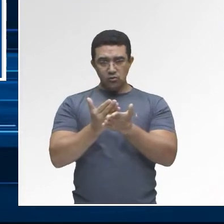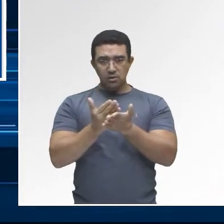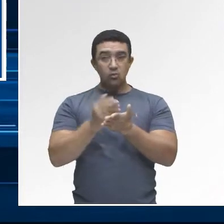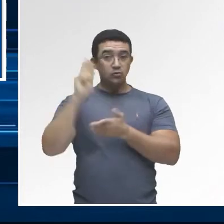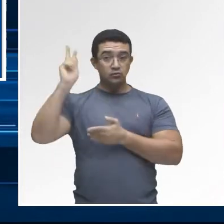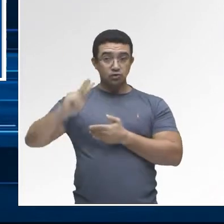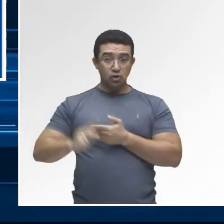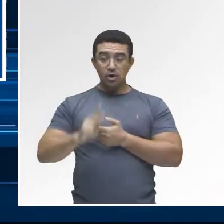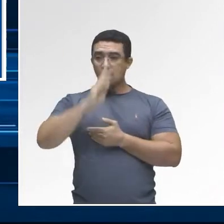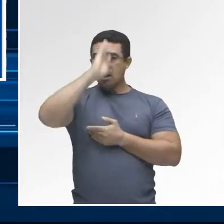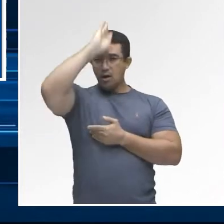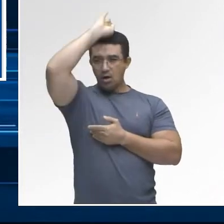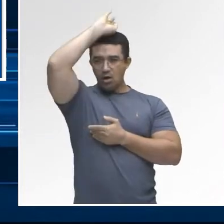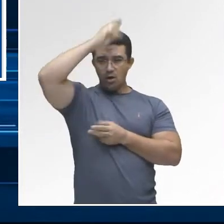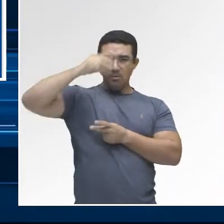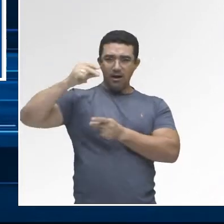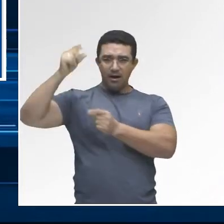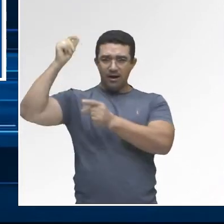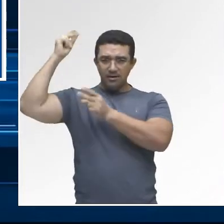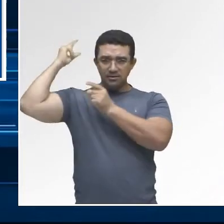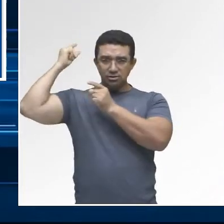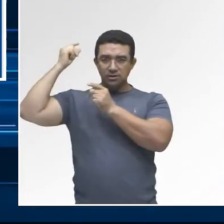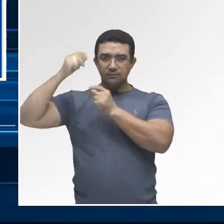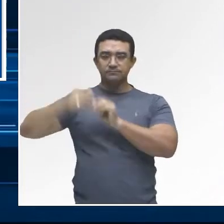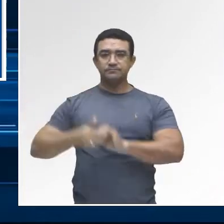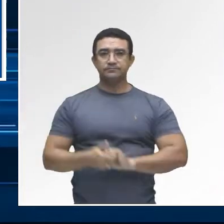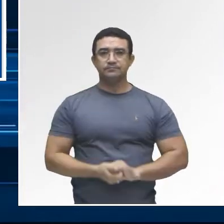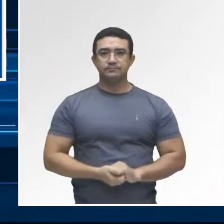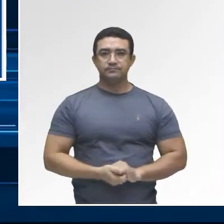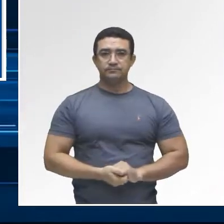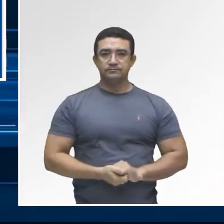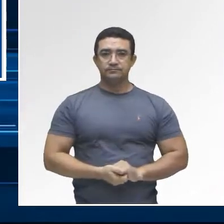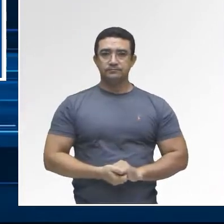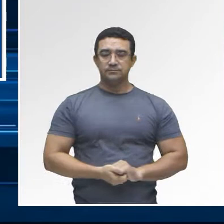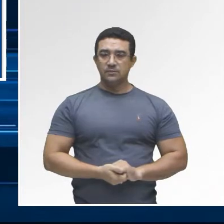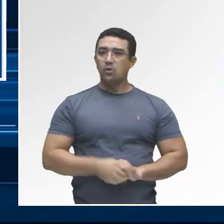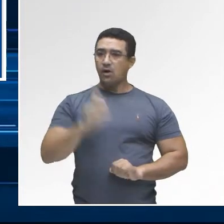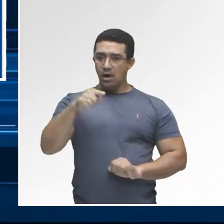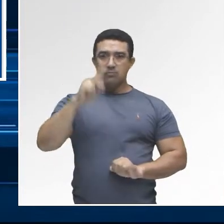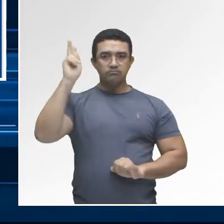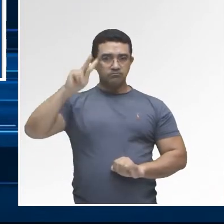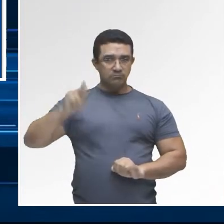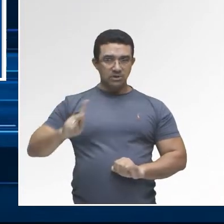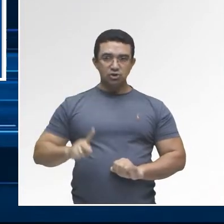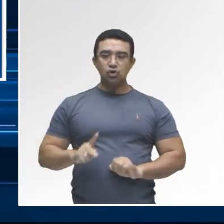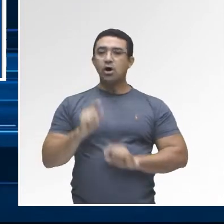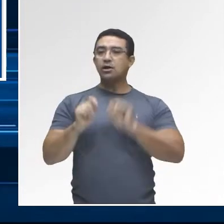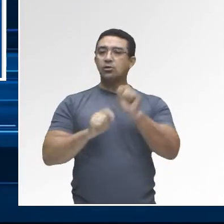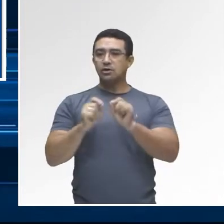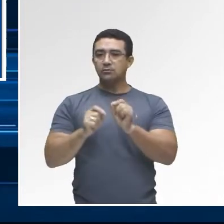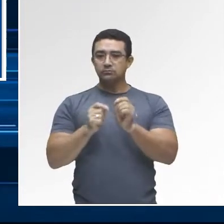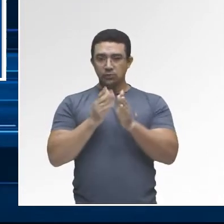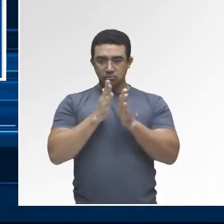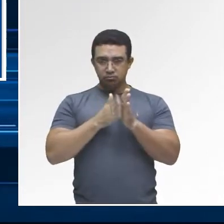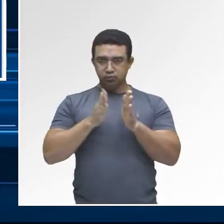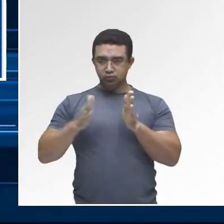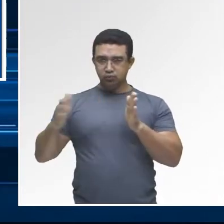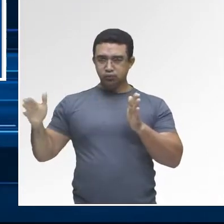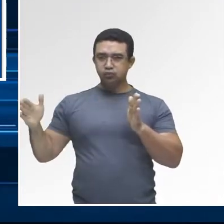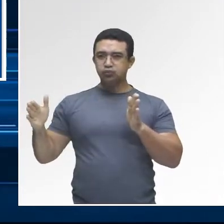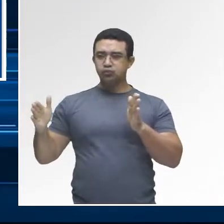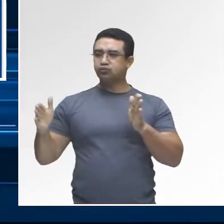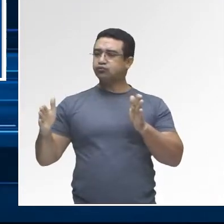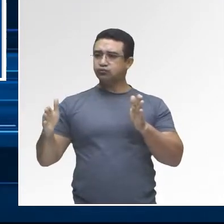Antiga. Essa aqui é uma história que a gente chama de longa duração. Essa divisão foi feita pelos